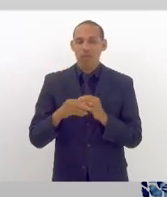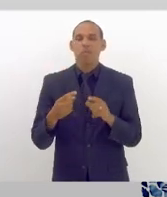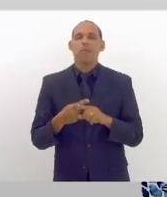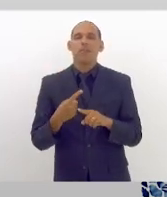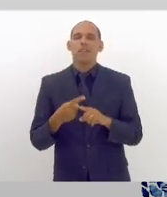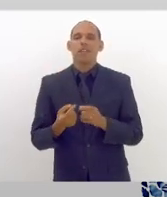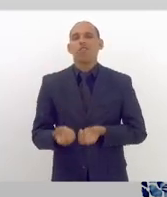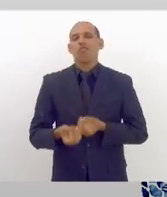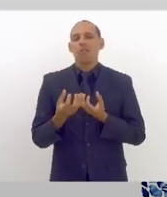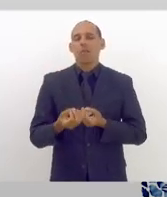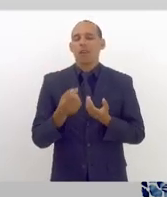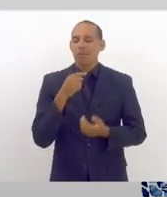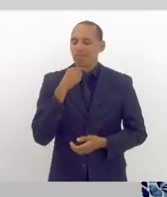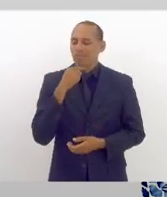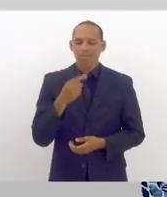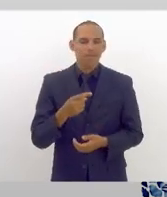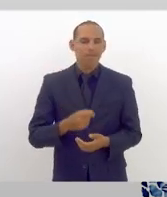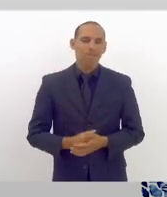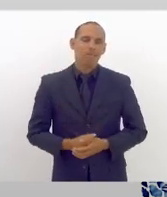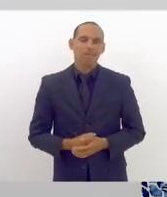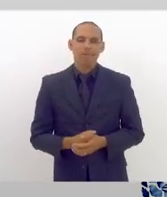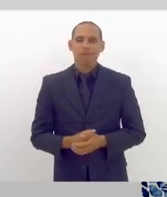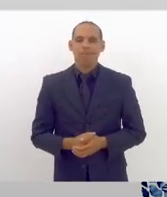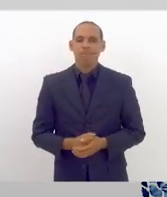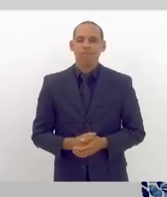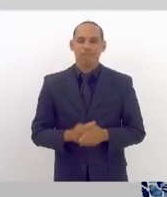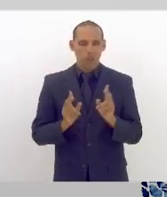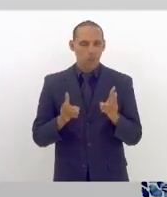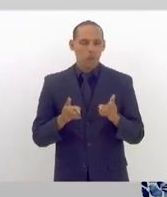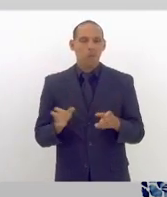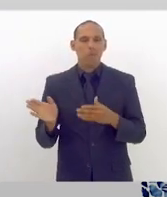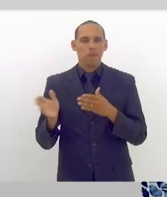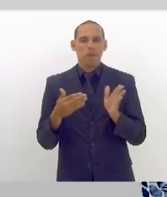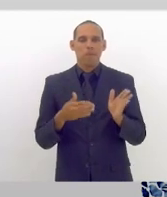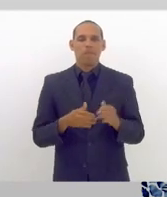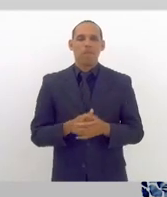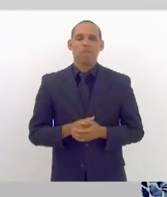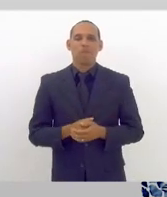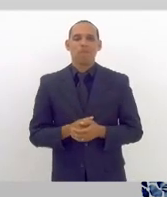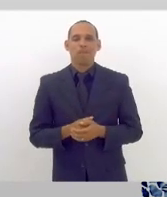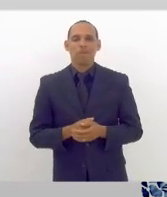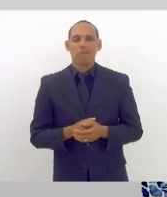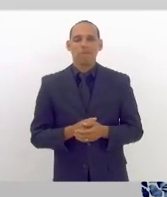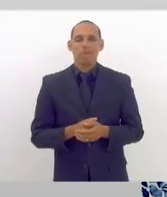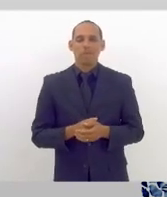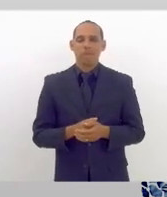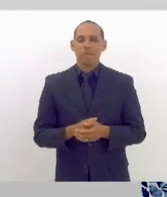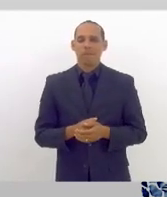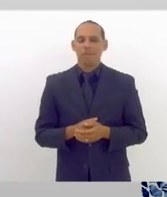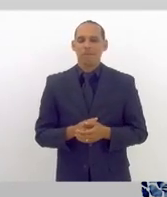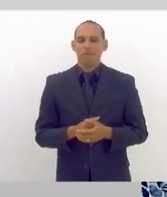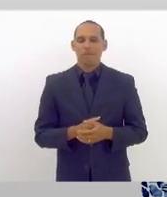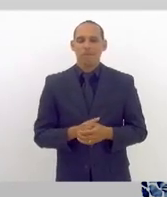disponíveis não permitiram tá então Seguindo pode ir adiante